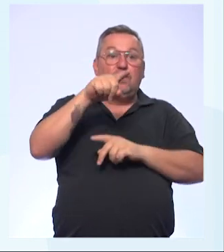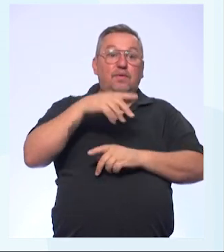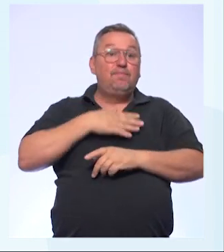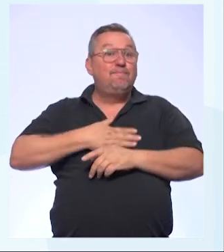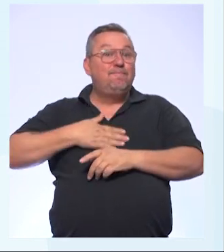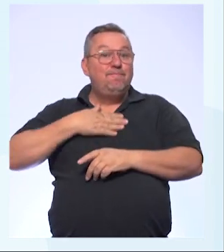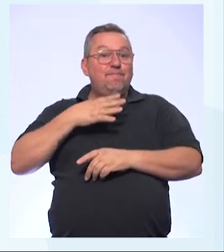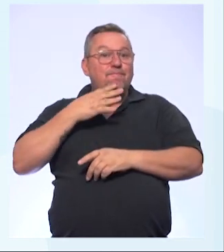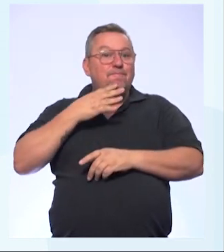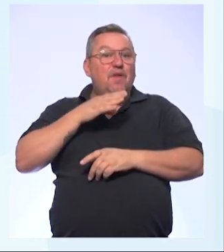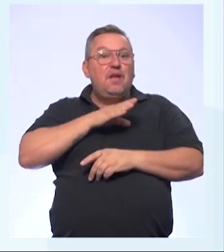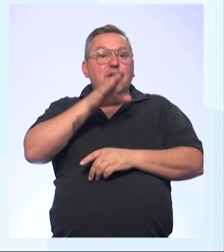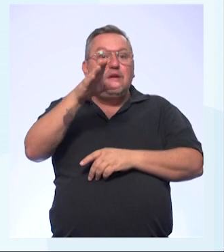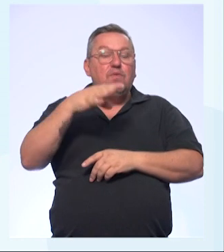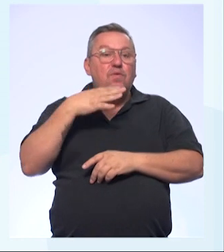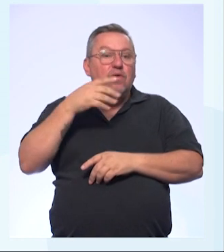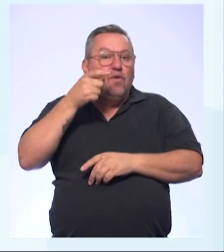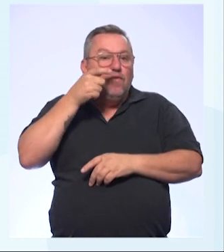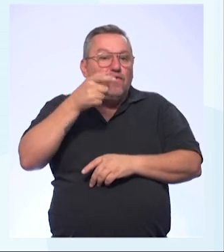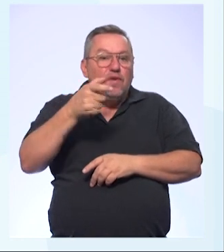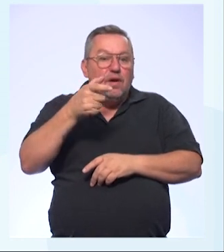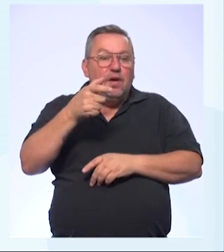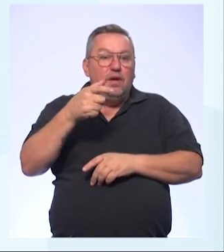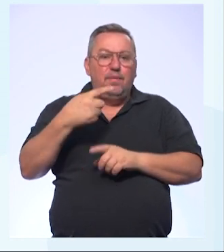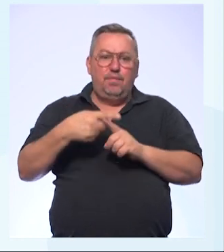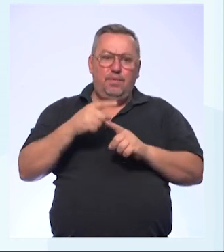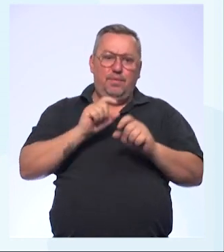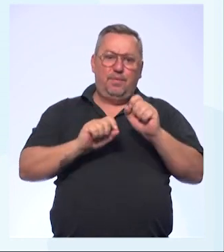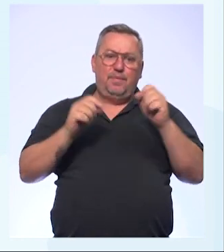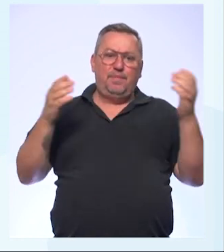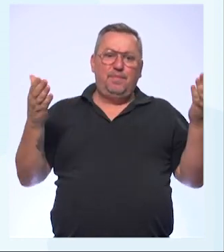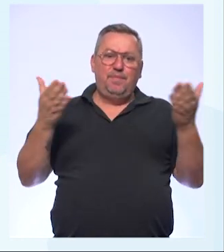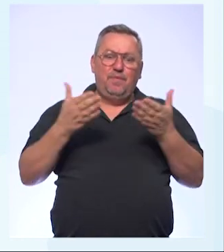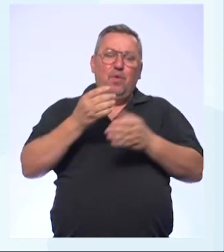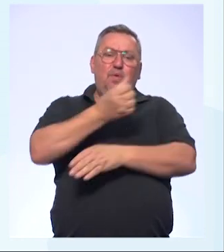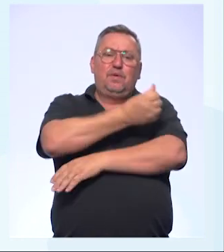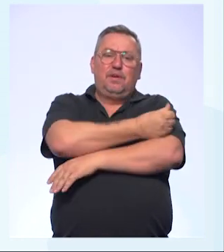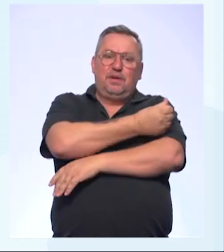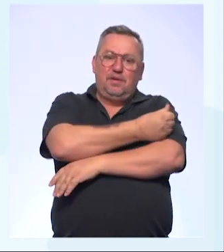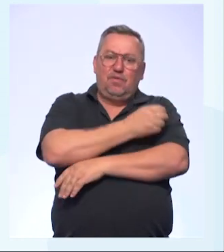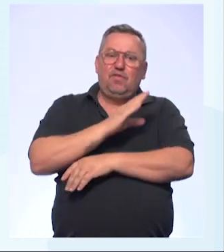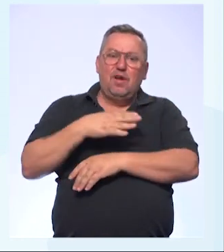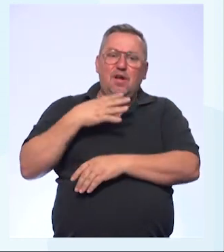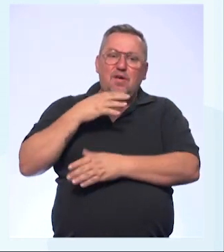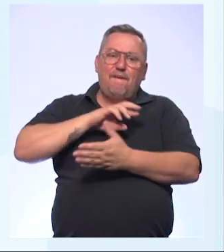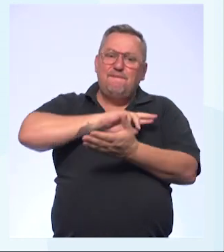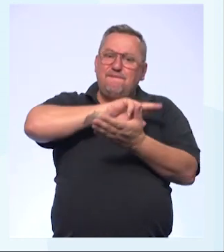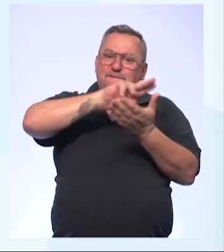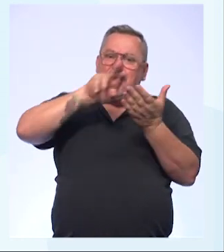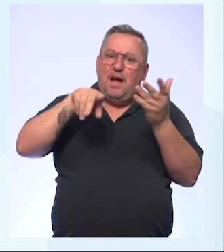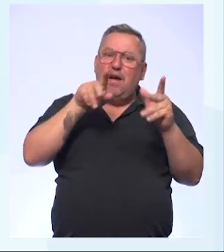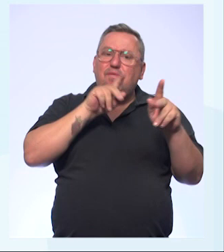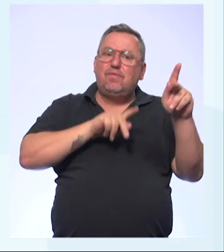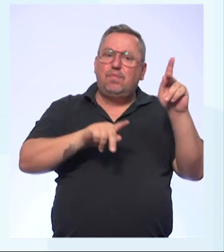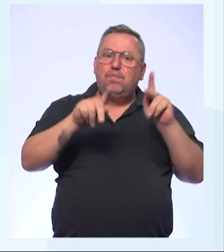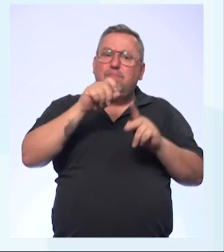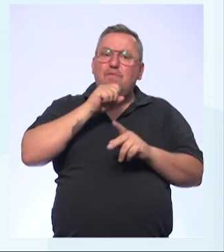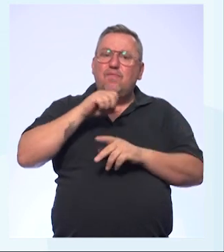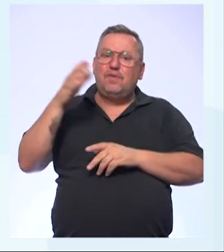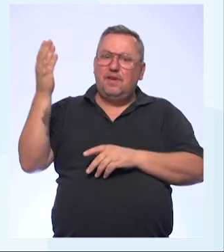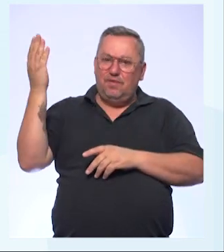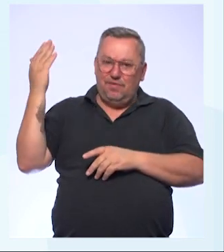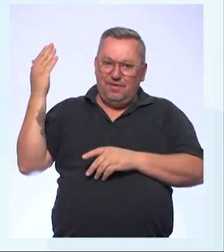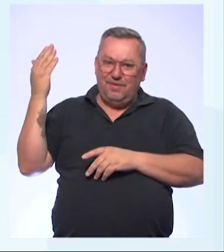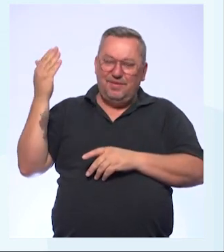você gostaria de conhecer? Afinal de contas, agora o sexto ano já conhece várias civilizações antigas, por isso que nós estamos fazendo